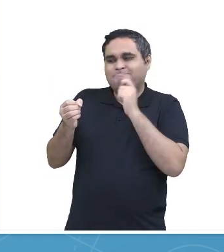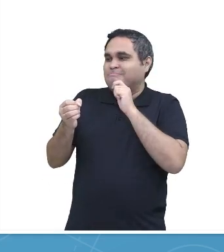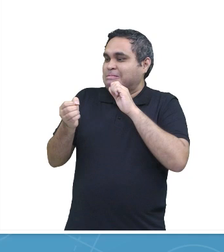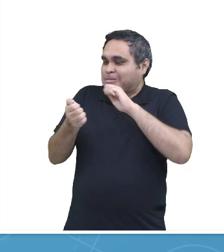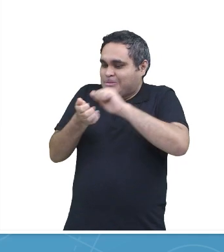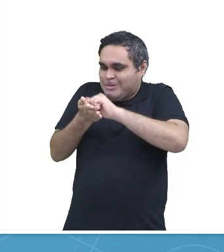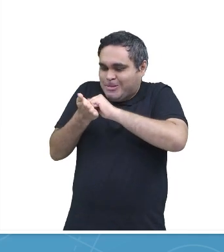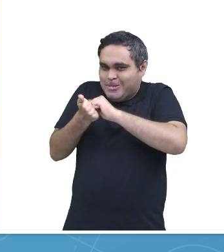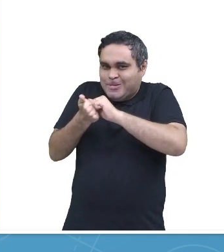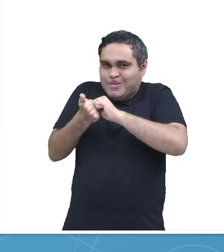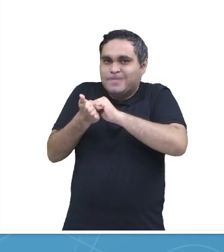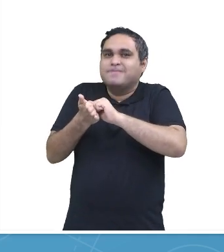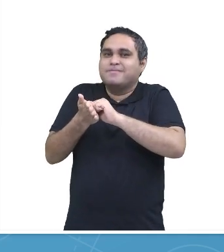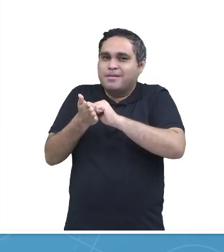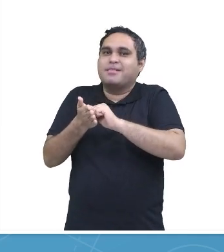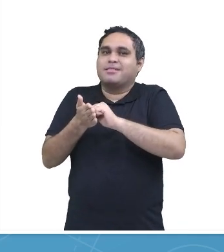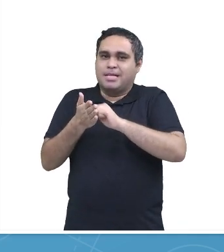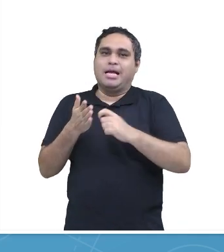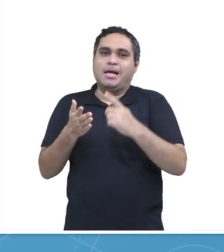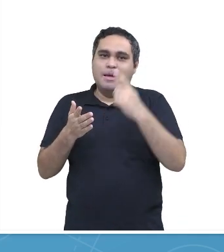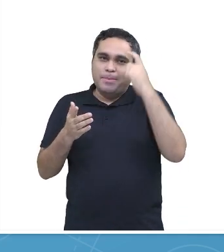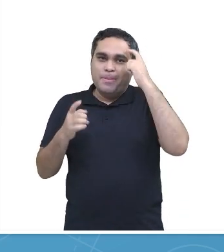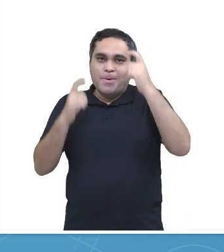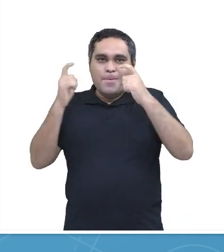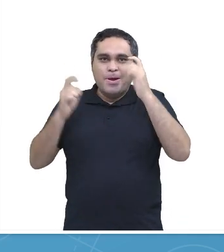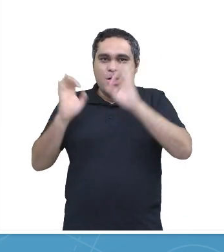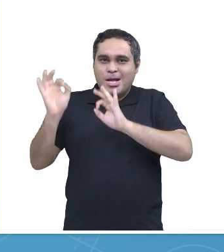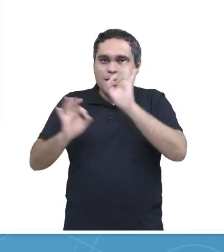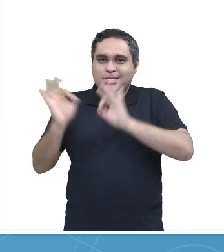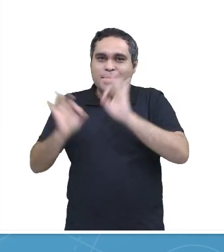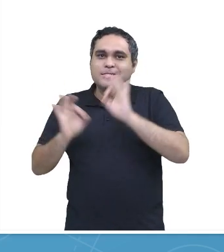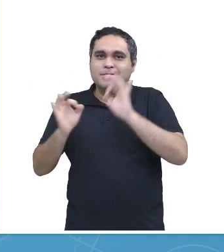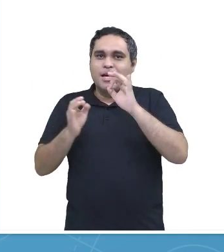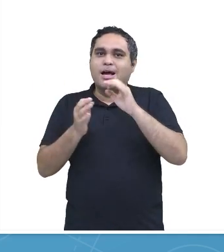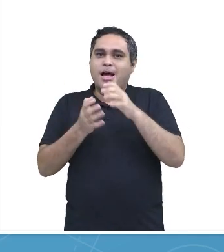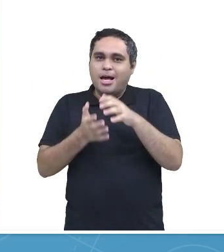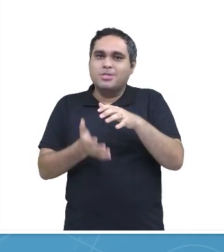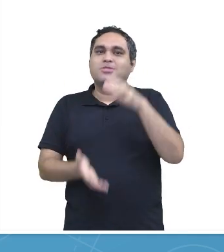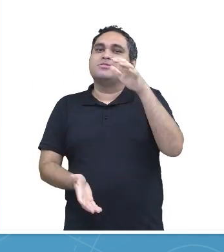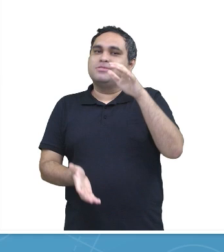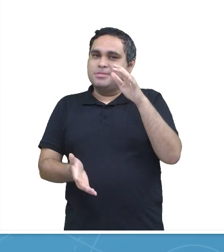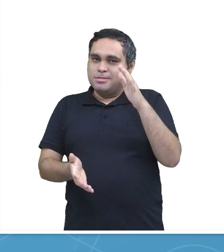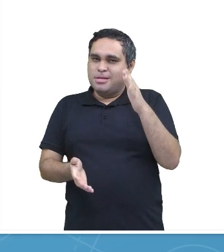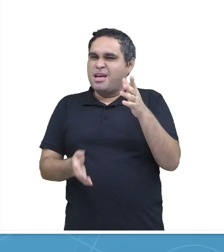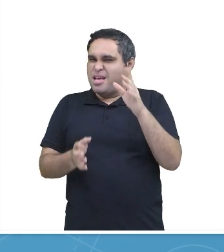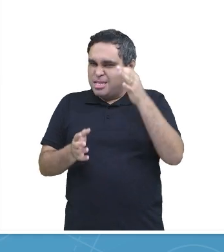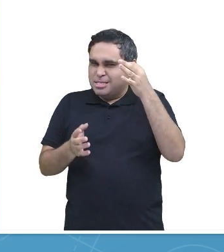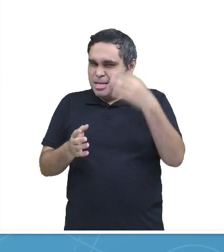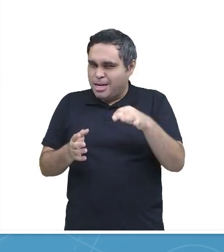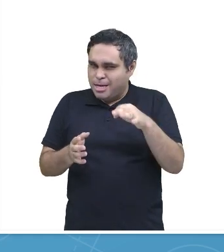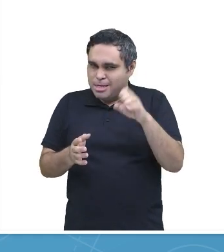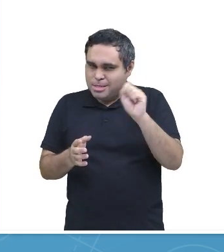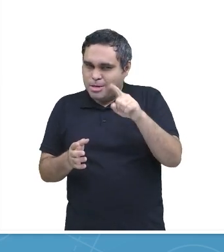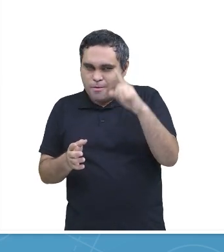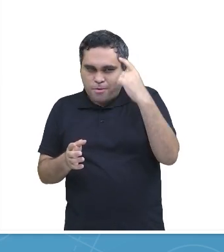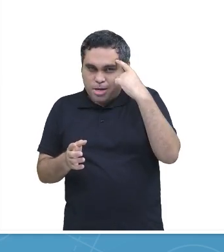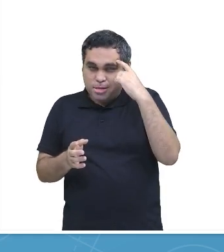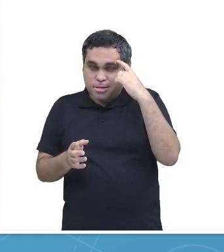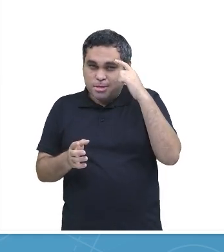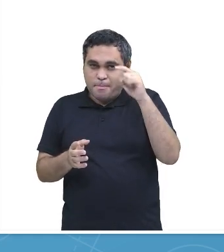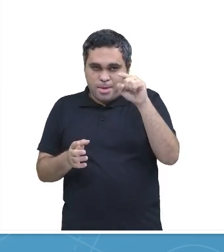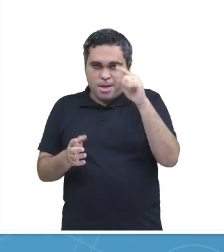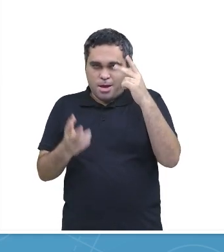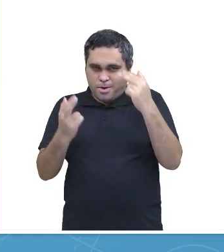uma pessoa mais apegada à limpeza, à organização, né? Será que isso é assim mesmo? O que vocês acham, né?